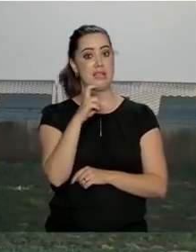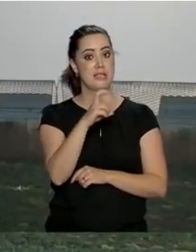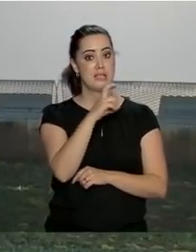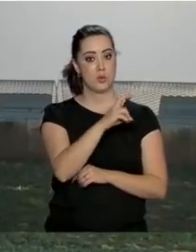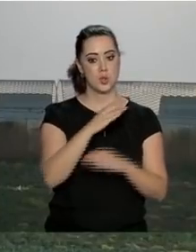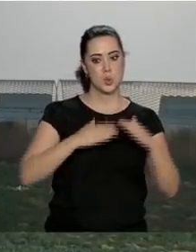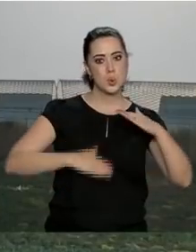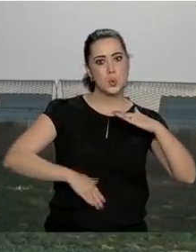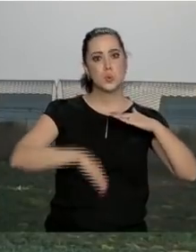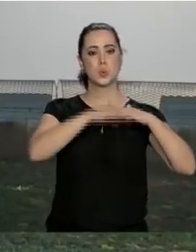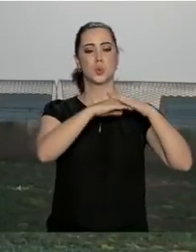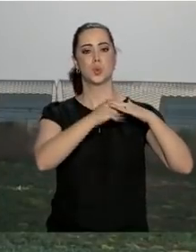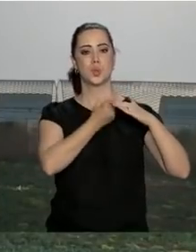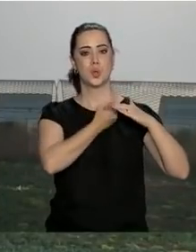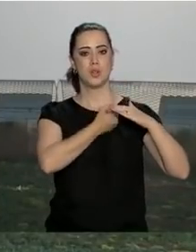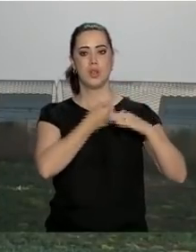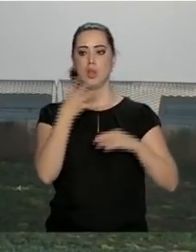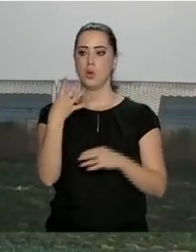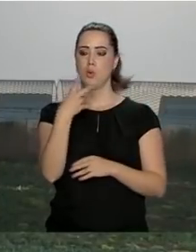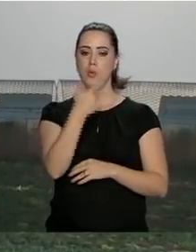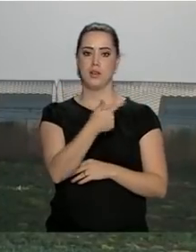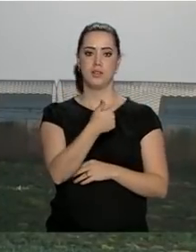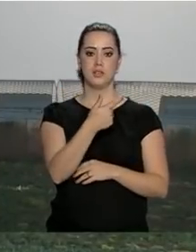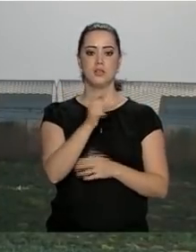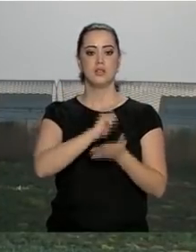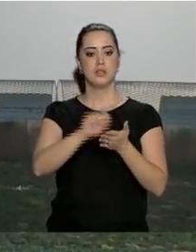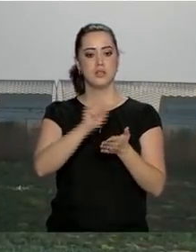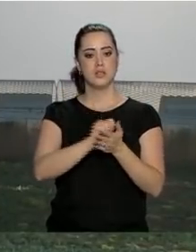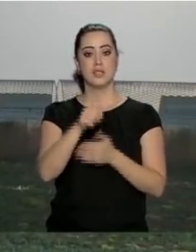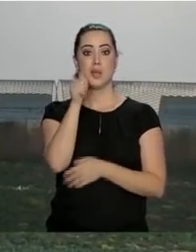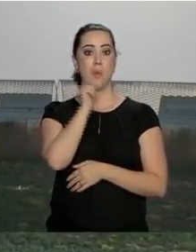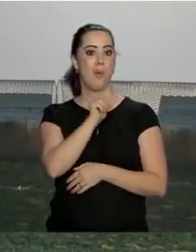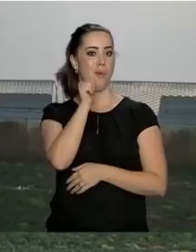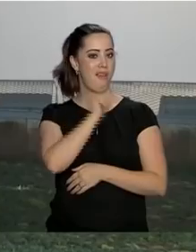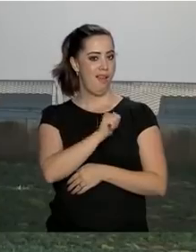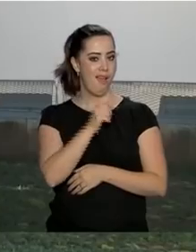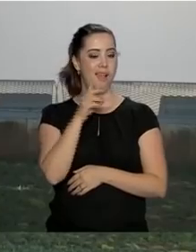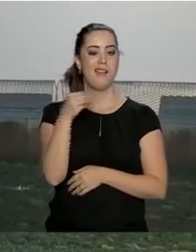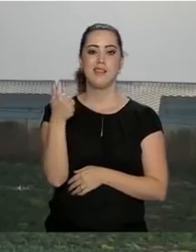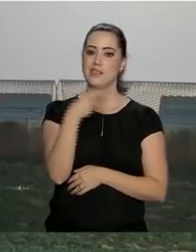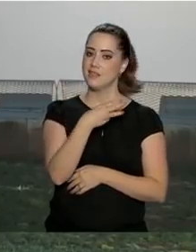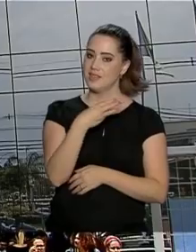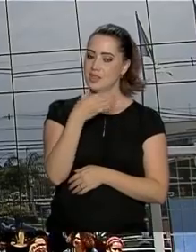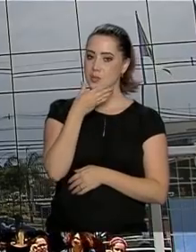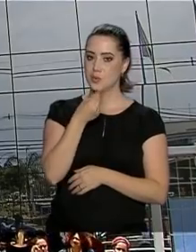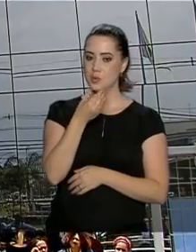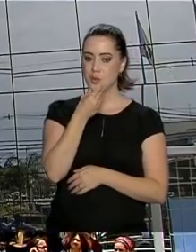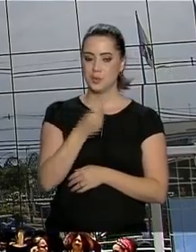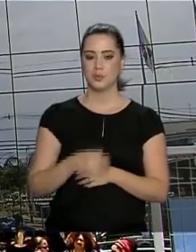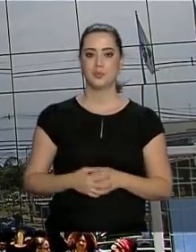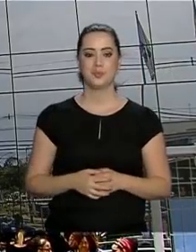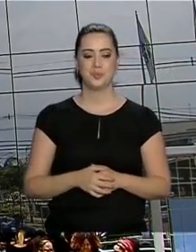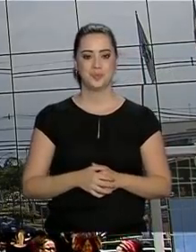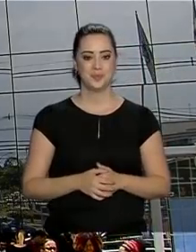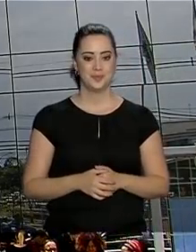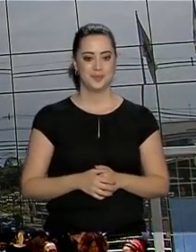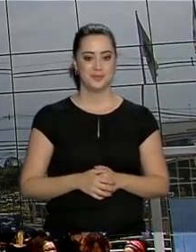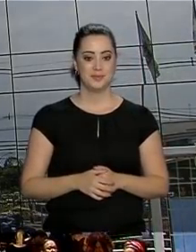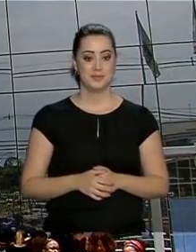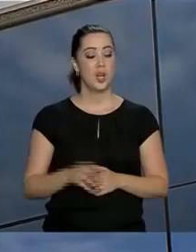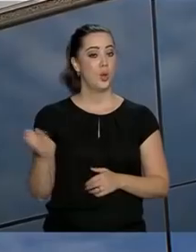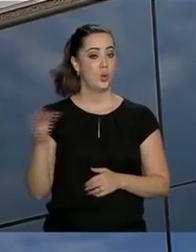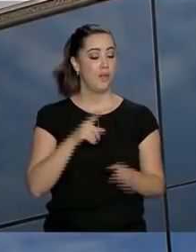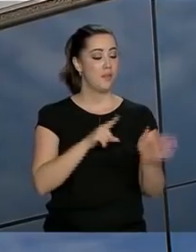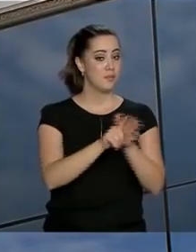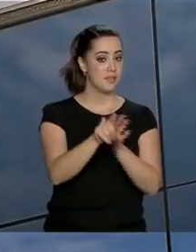55 supernotas, 42 redações foram escritas por mulheres e 13 por homens. De acordo com um levantamento